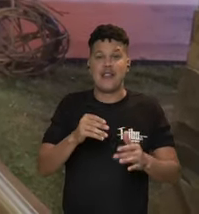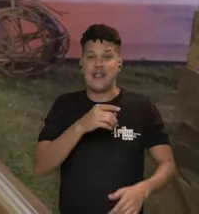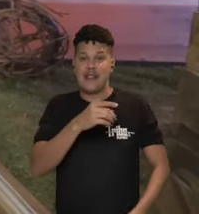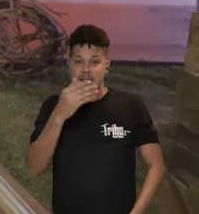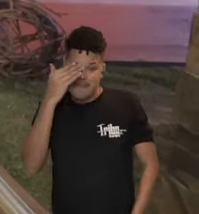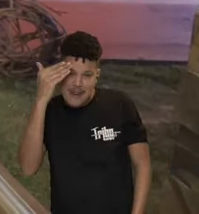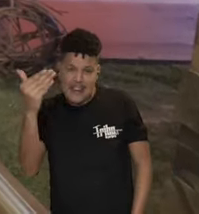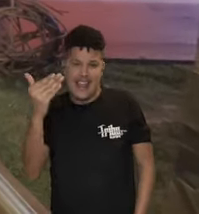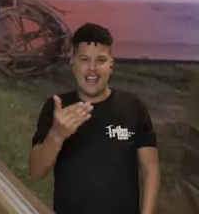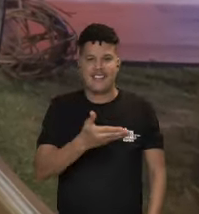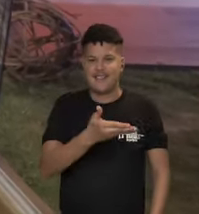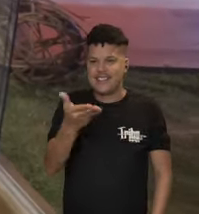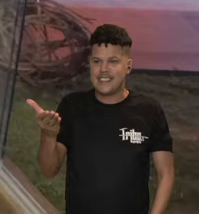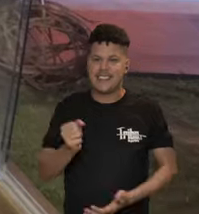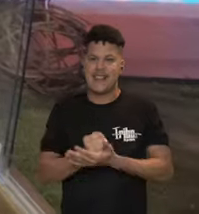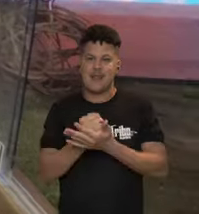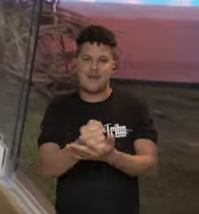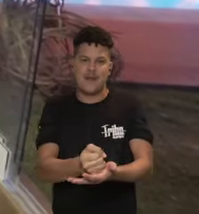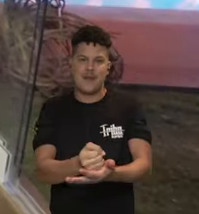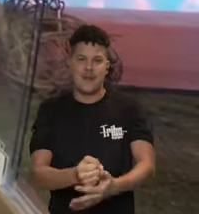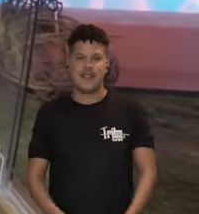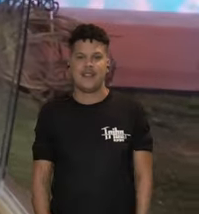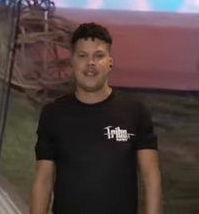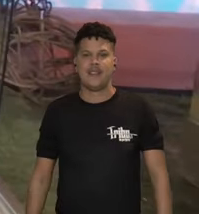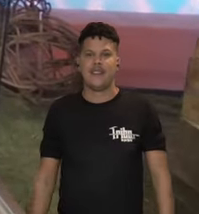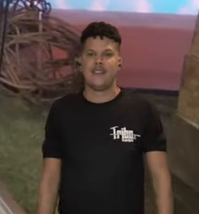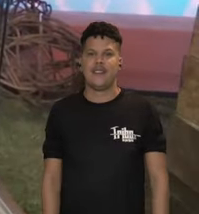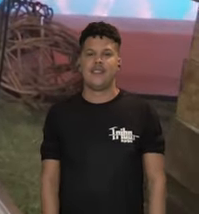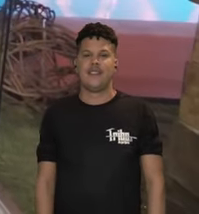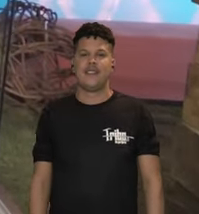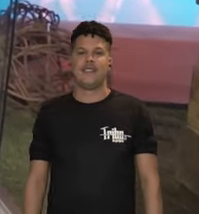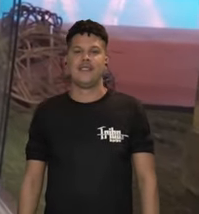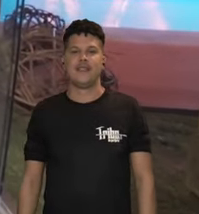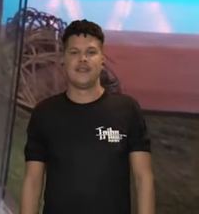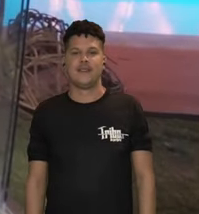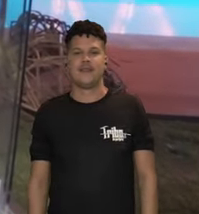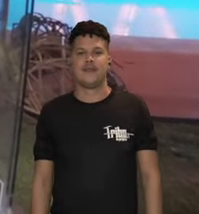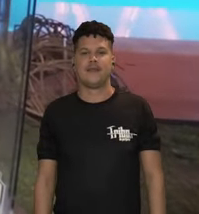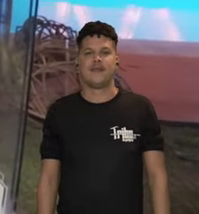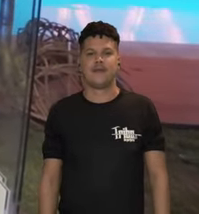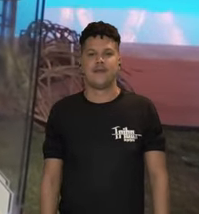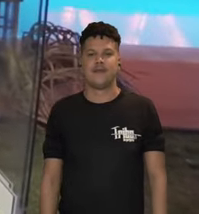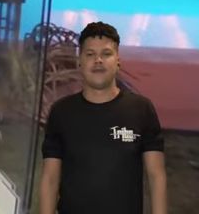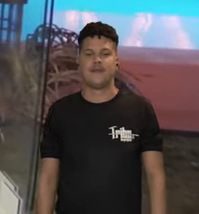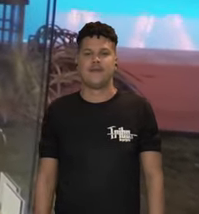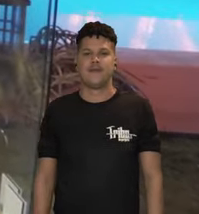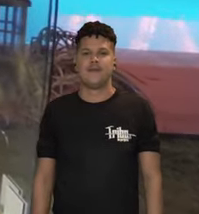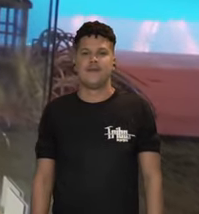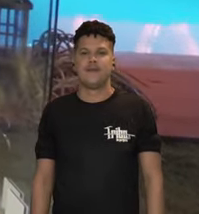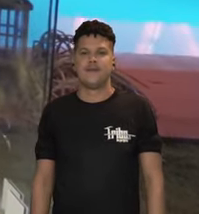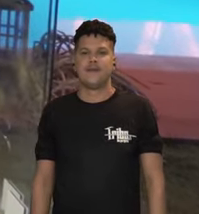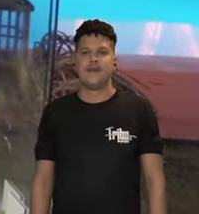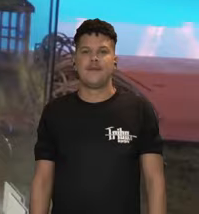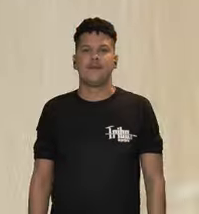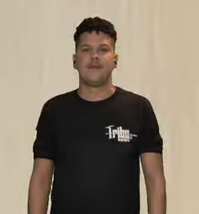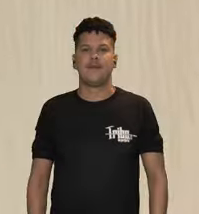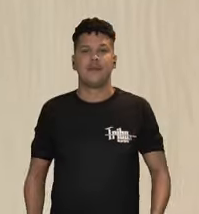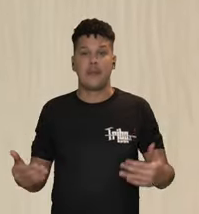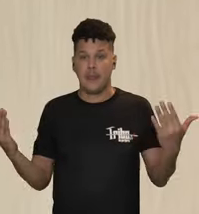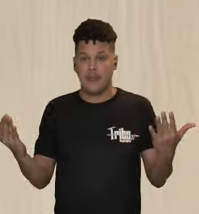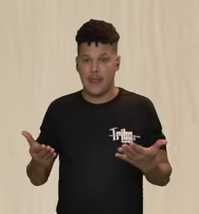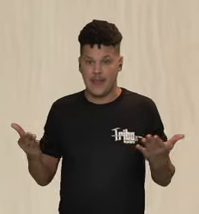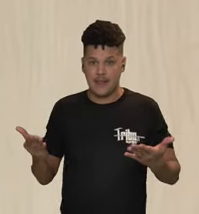aí. Valeu demais, mano. Vocês são foda. Salve, rapaziada da portaria aí. Controle, é nóis. Obrigado, junto, obrigado. Mano. E essa aqui também,